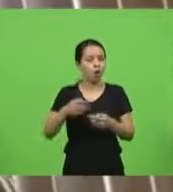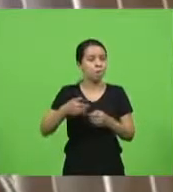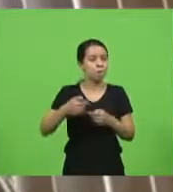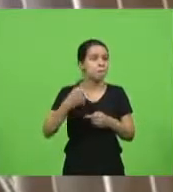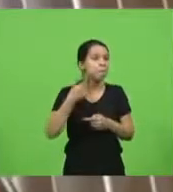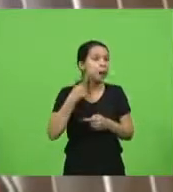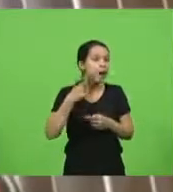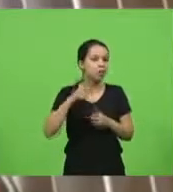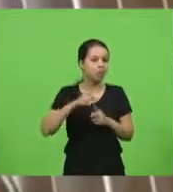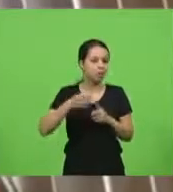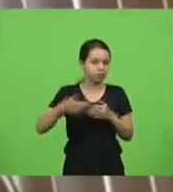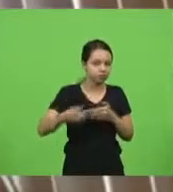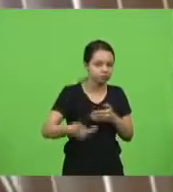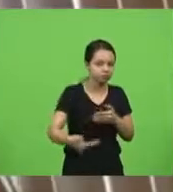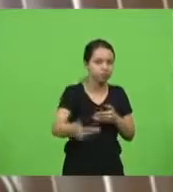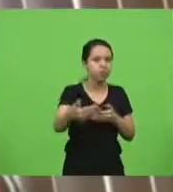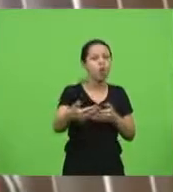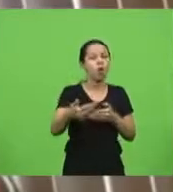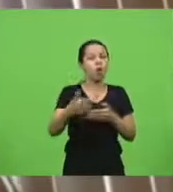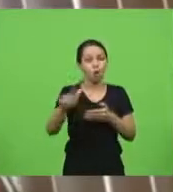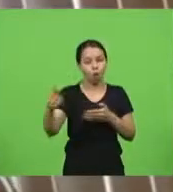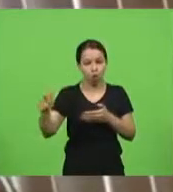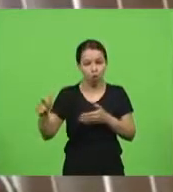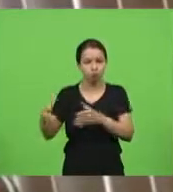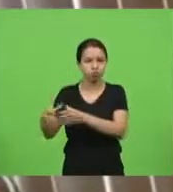essa escala, fazendo aqui